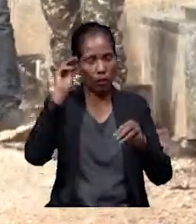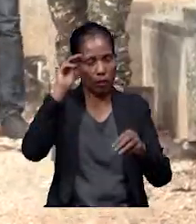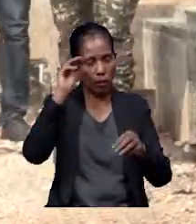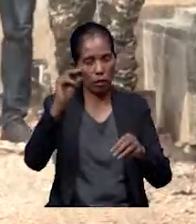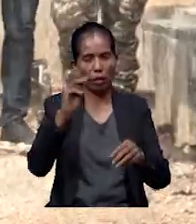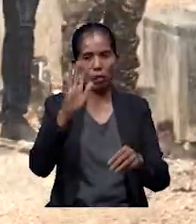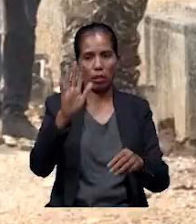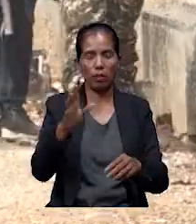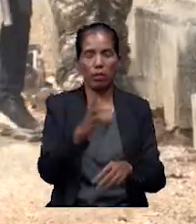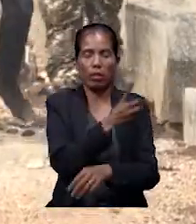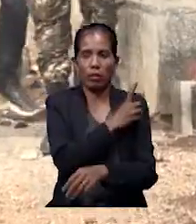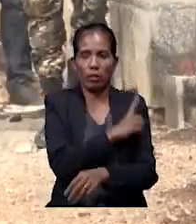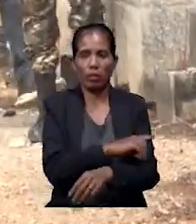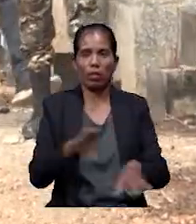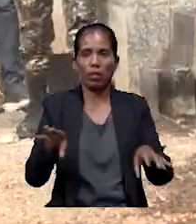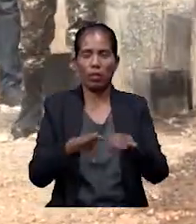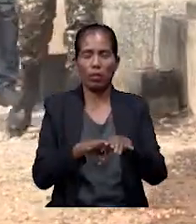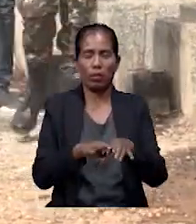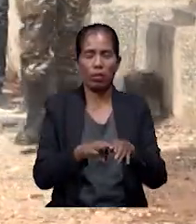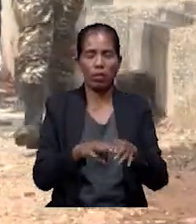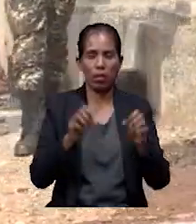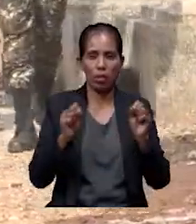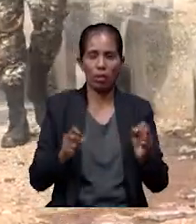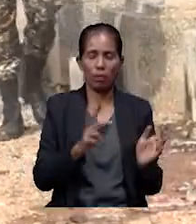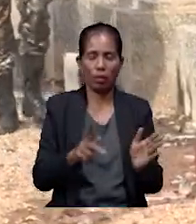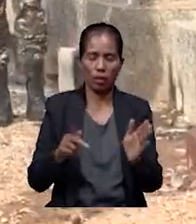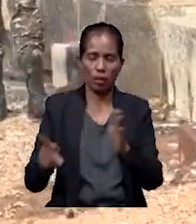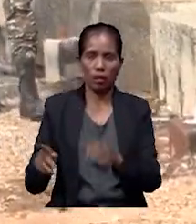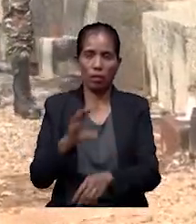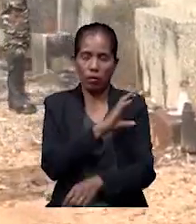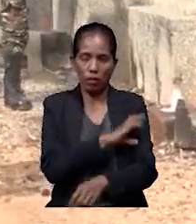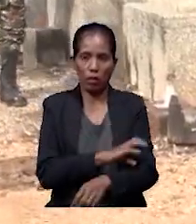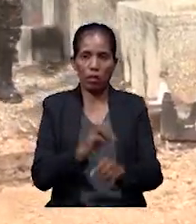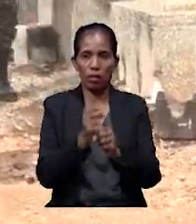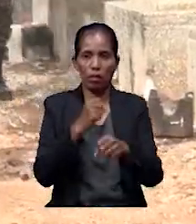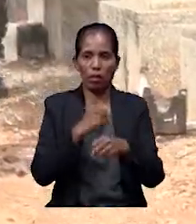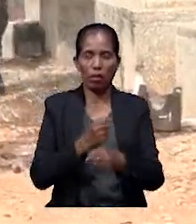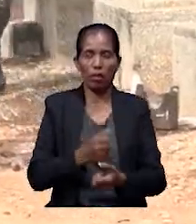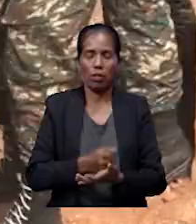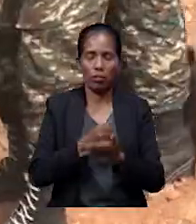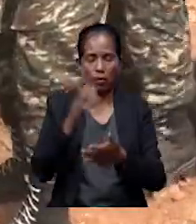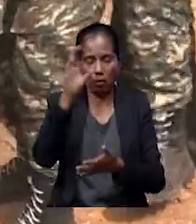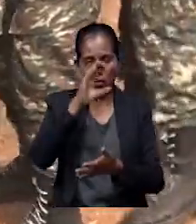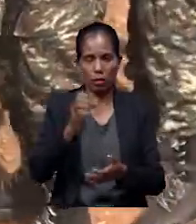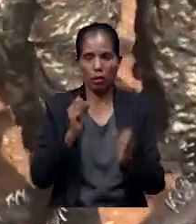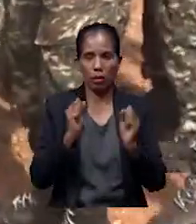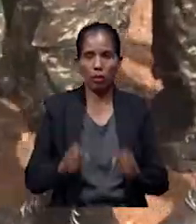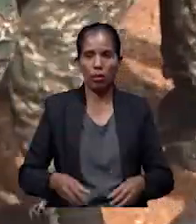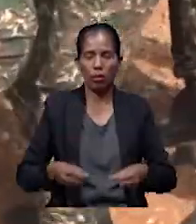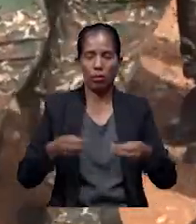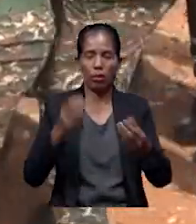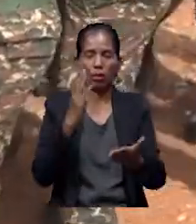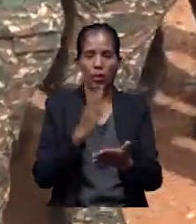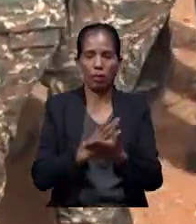no Segurança, no der assessor planeamento segurança no mediador nacional, o de halo socialização, no mediação, ba